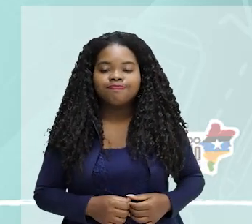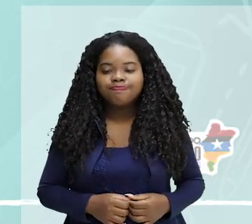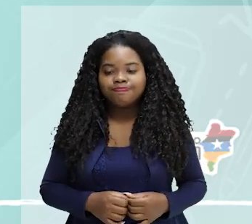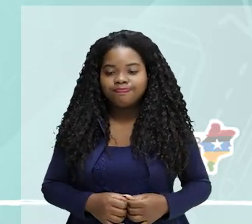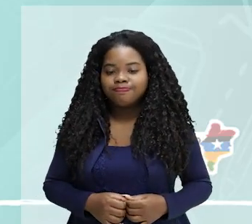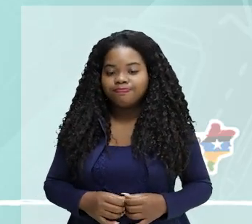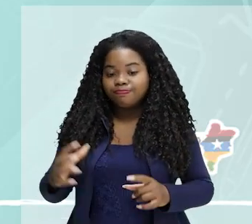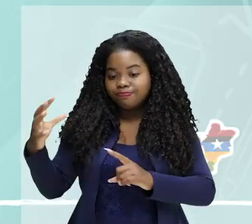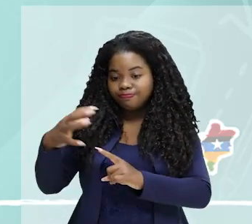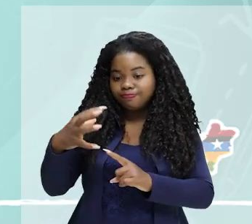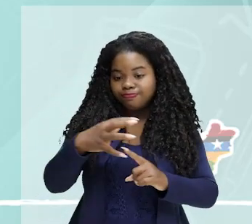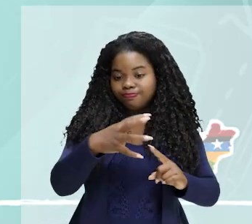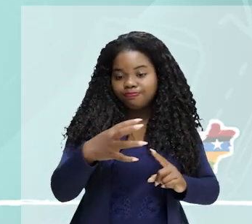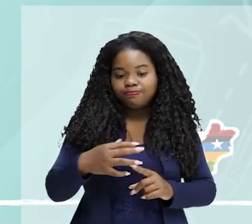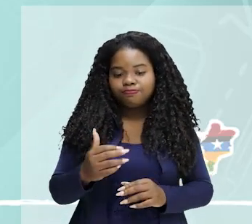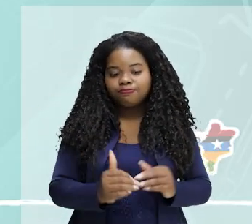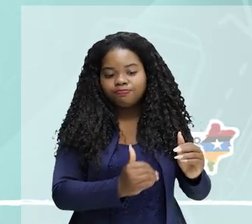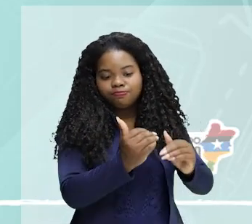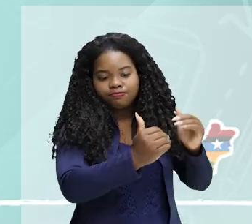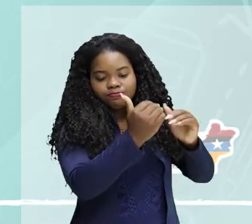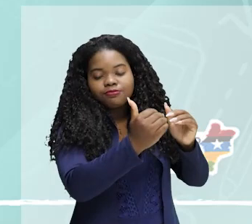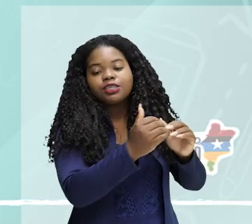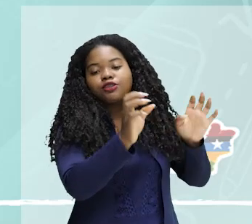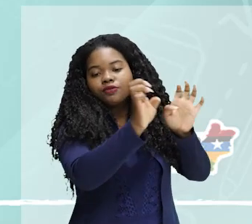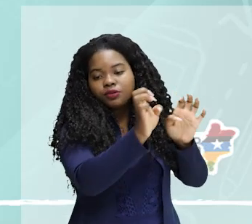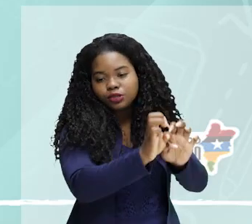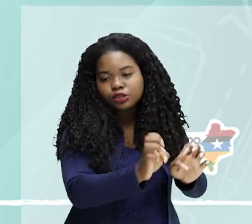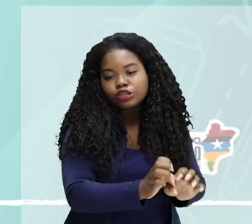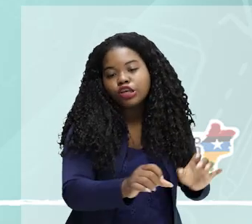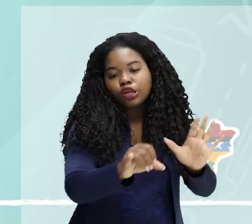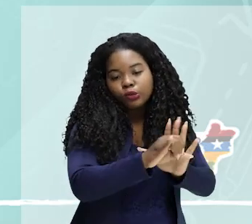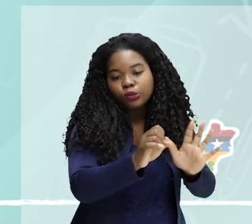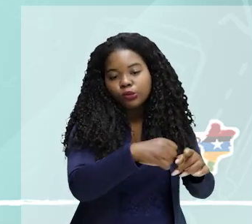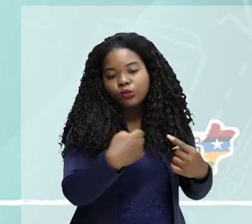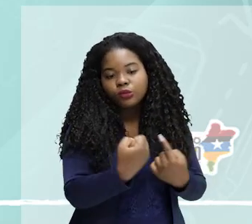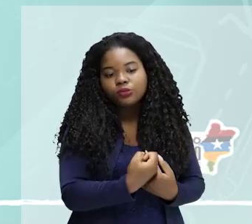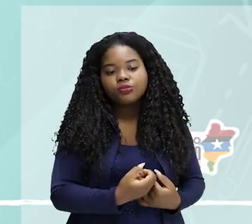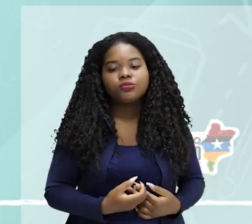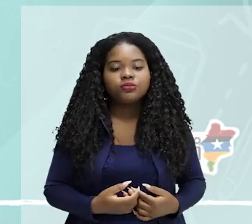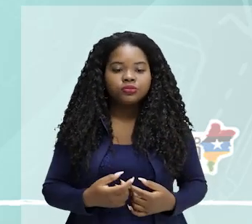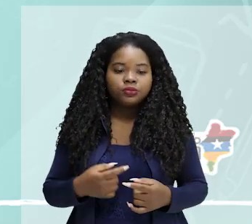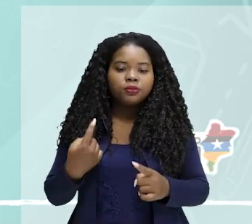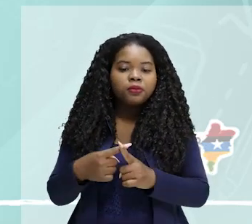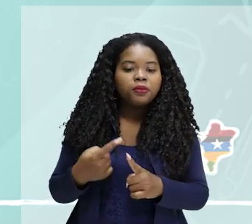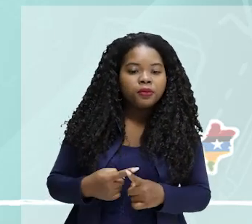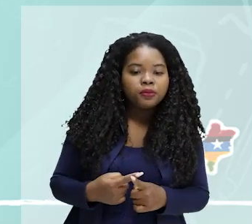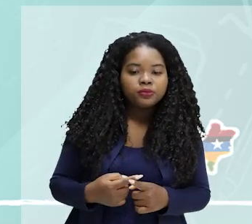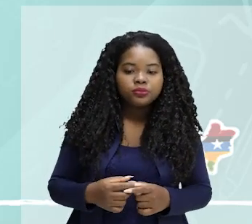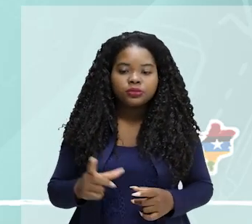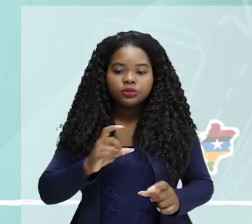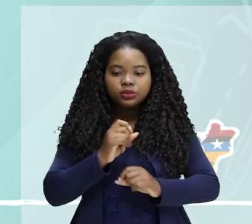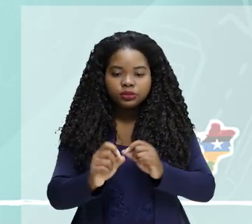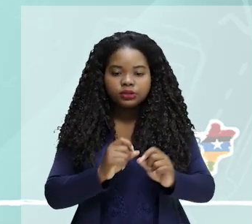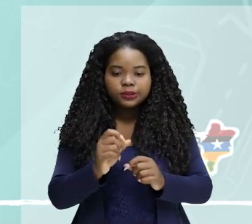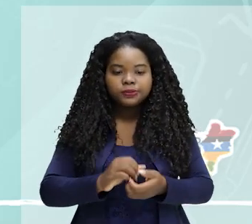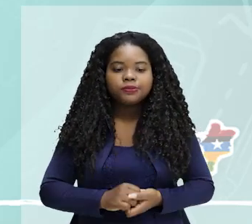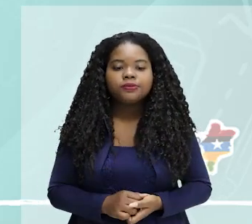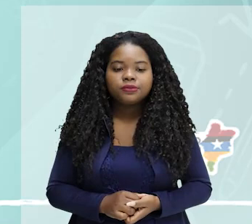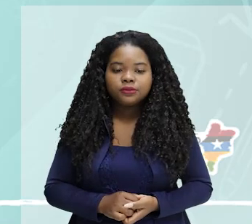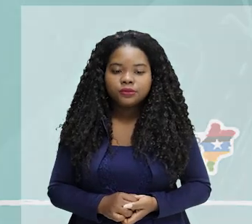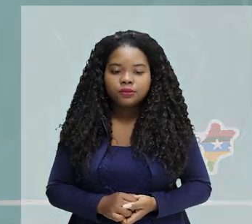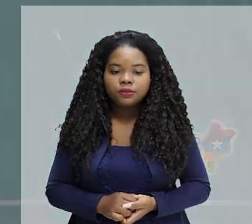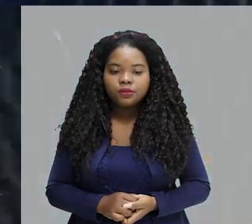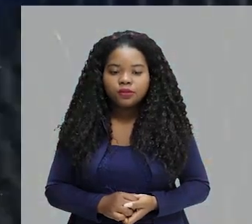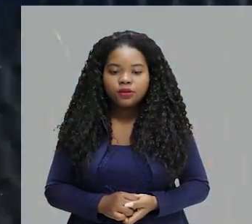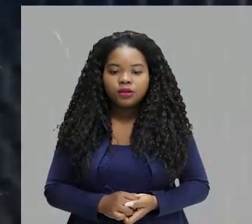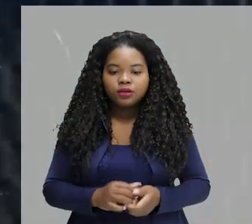que influenciam a construção dessa identidade social. Porque afetam as interações sociais, certo? Em